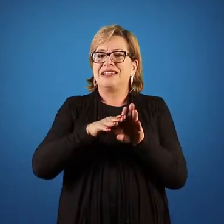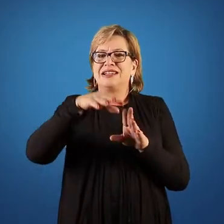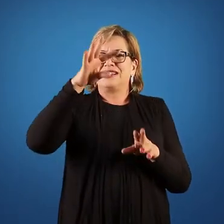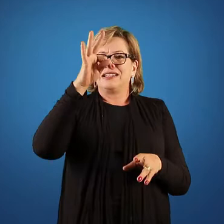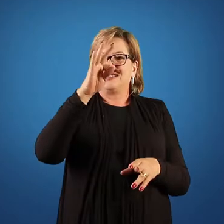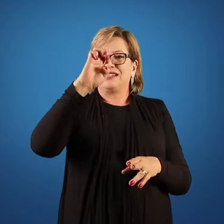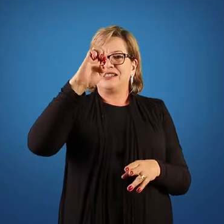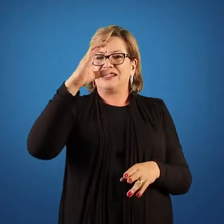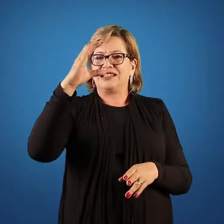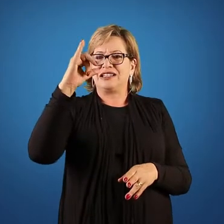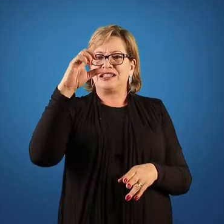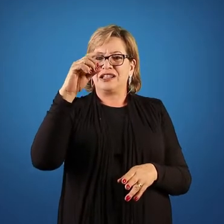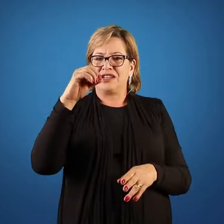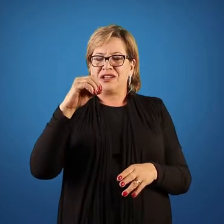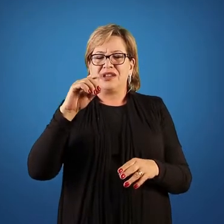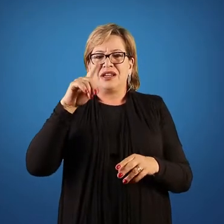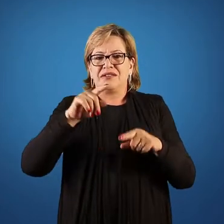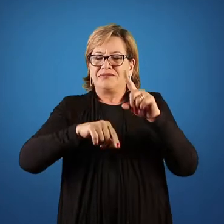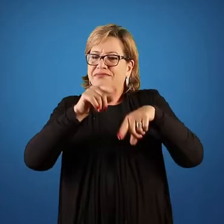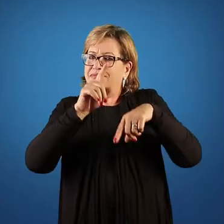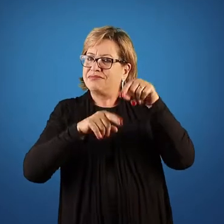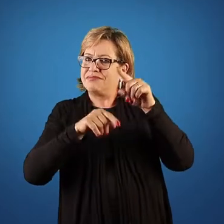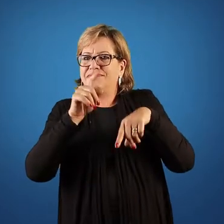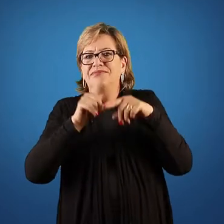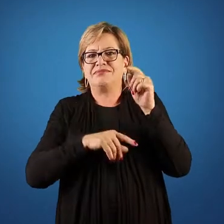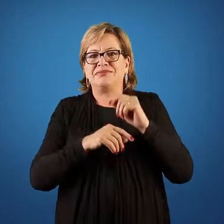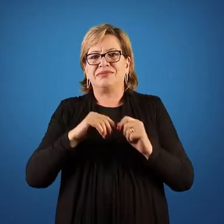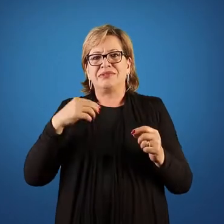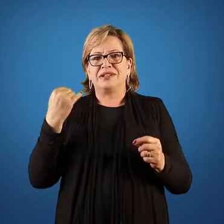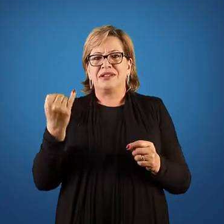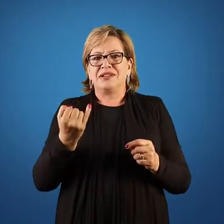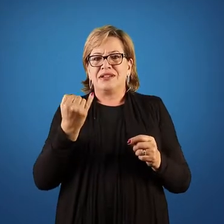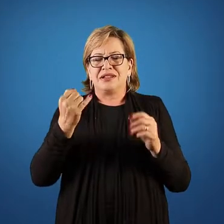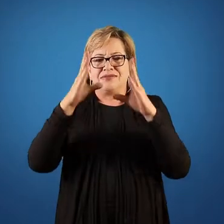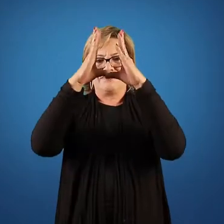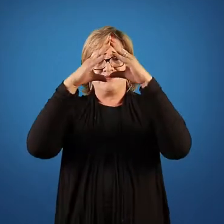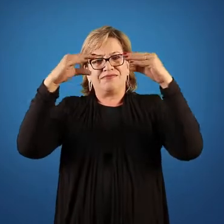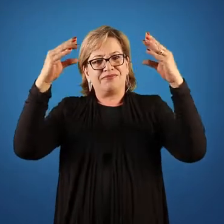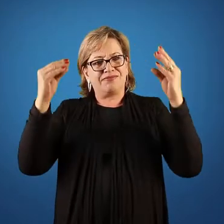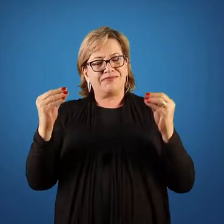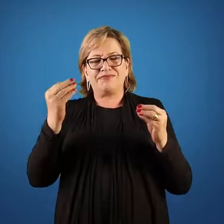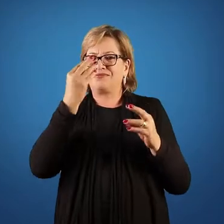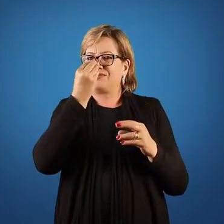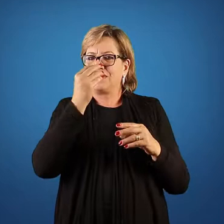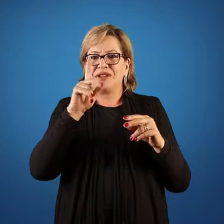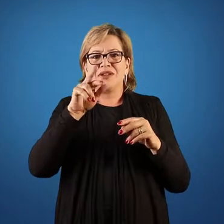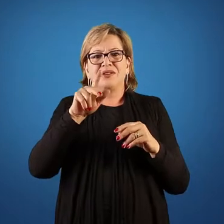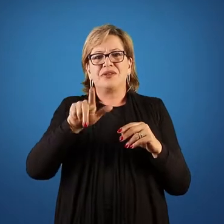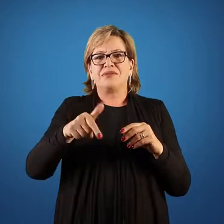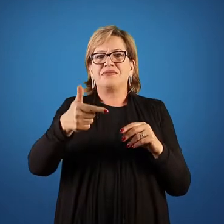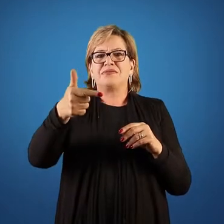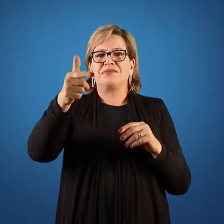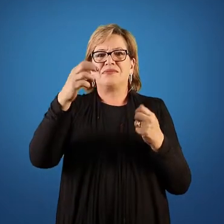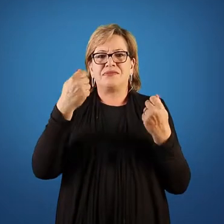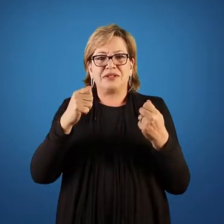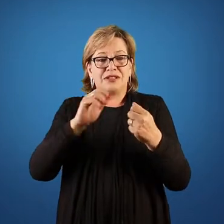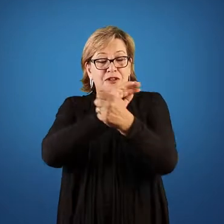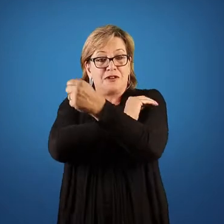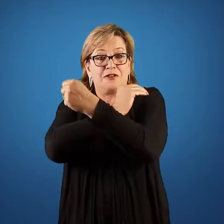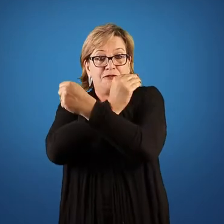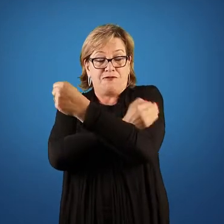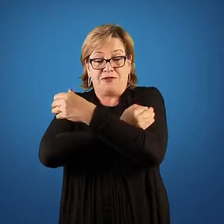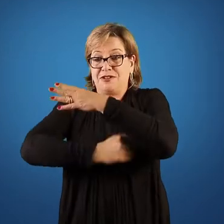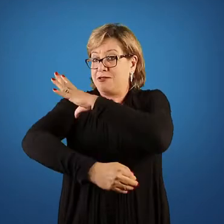é um equipamento, né, um elemento do circo que, assim como vários outros, exige muita força